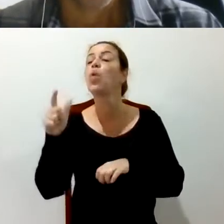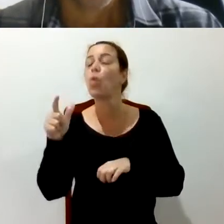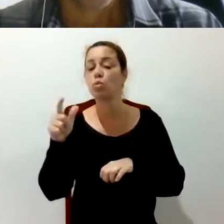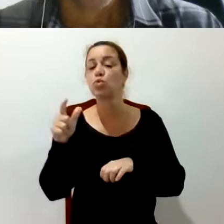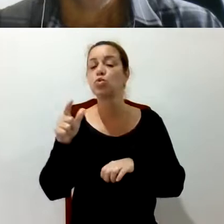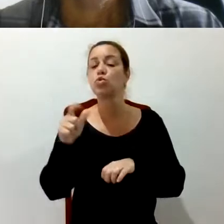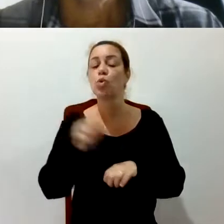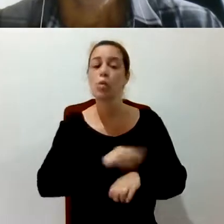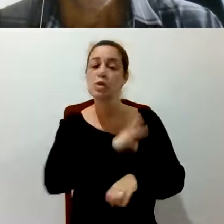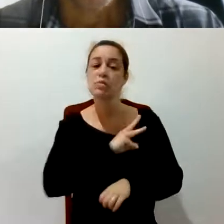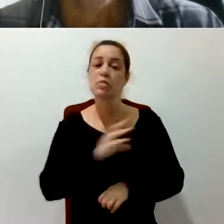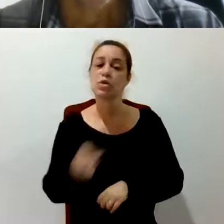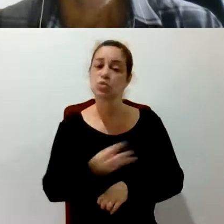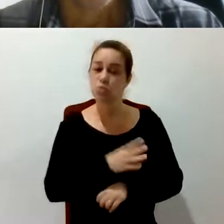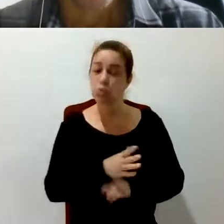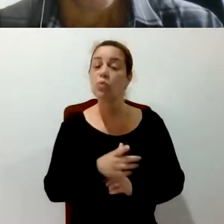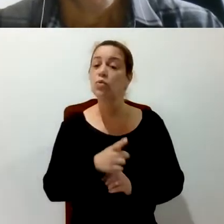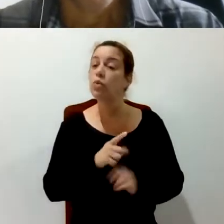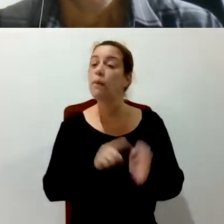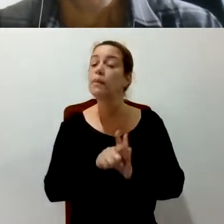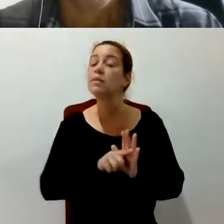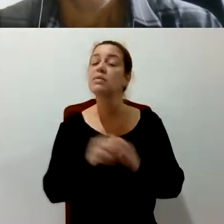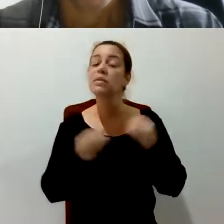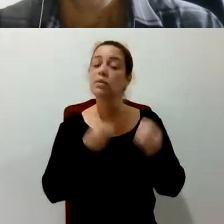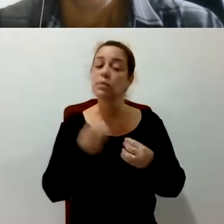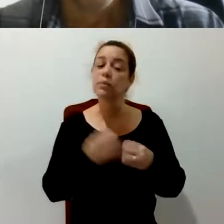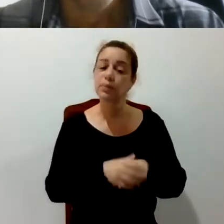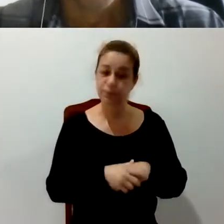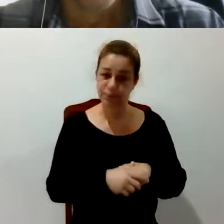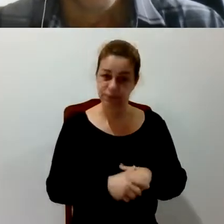com o novo ensino médio. Acho que era essa a dúvida dela.